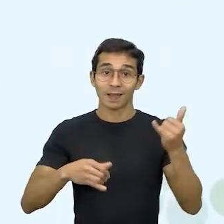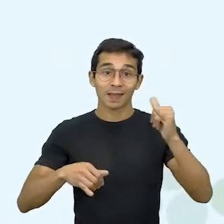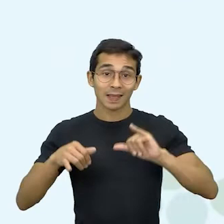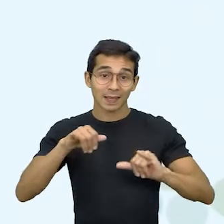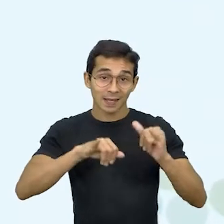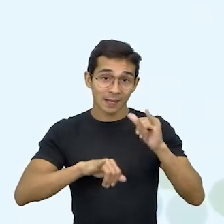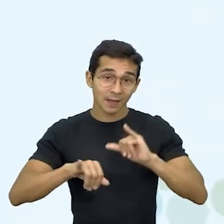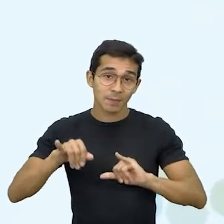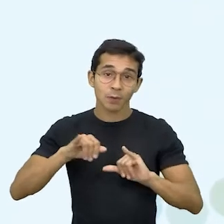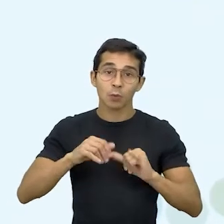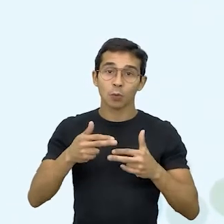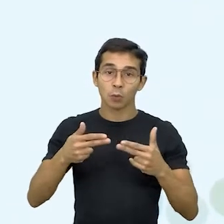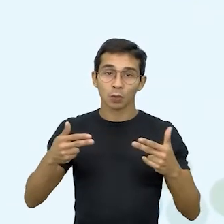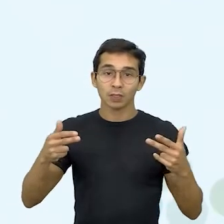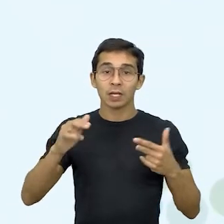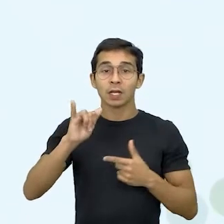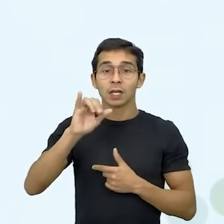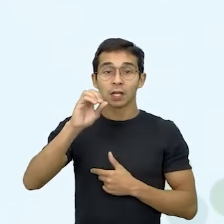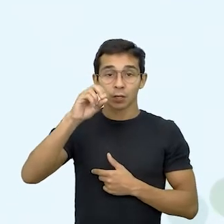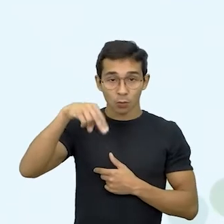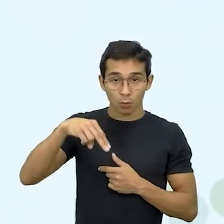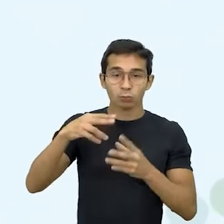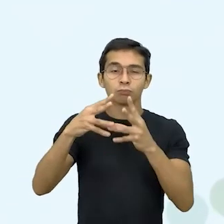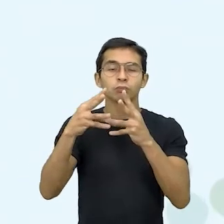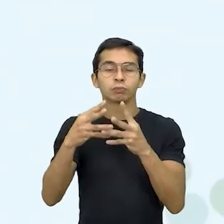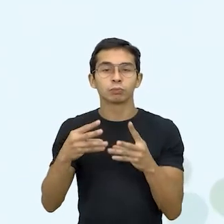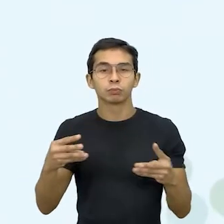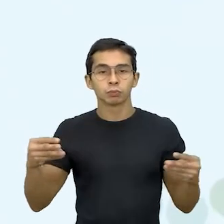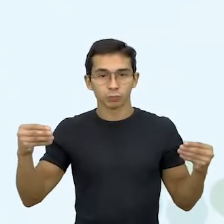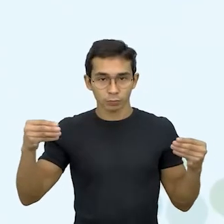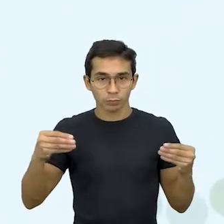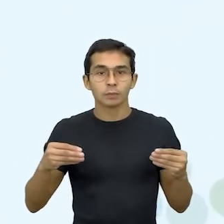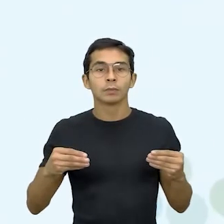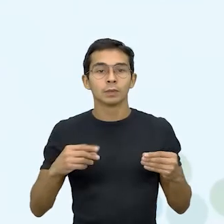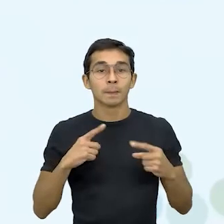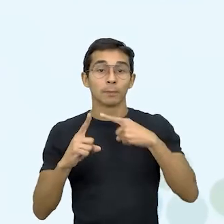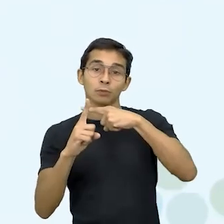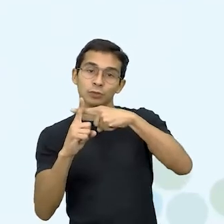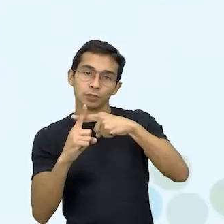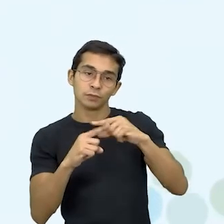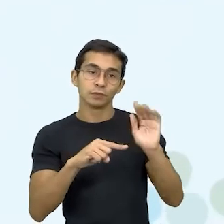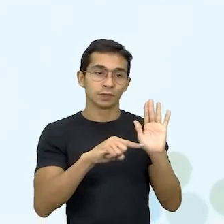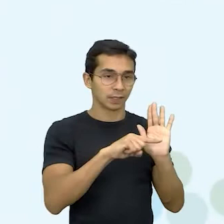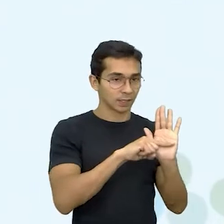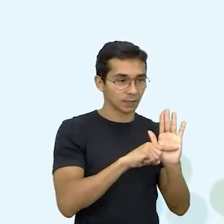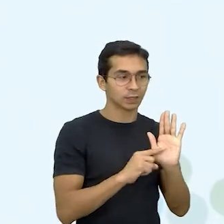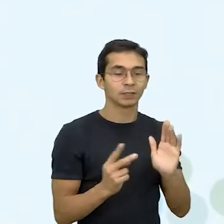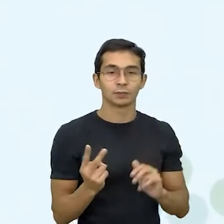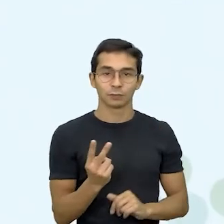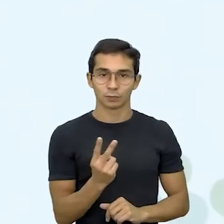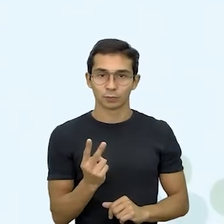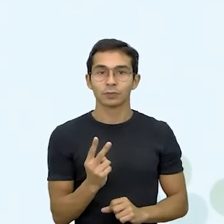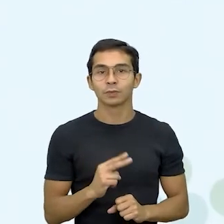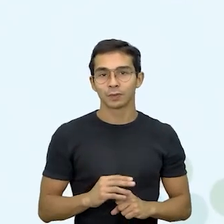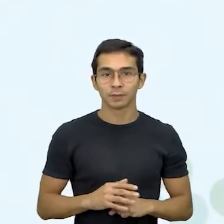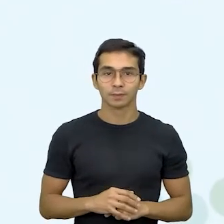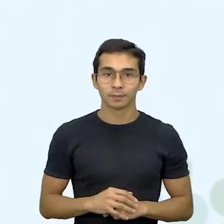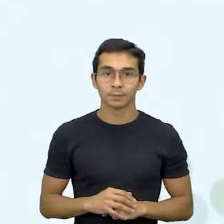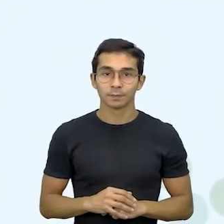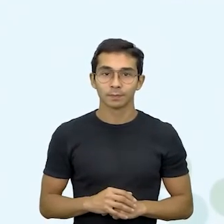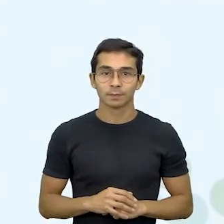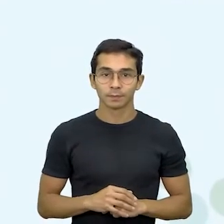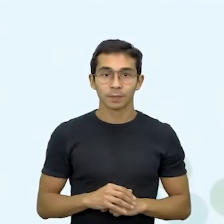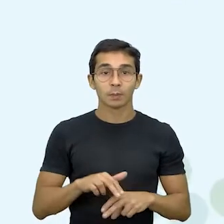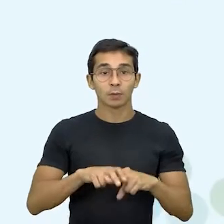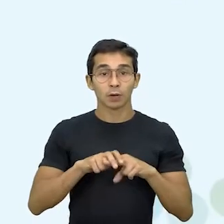solubilidade de substâncias iônicas e outras, que também possuem natureza polar na água. Esse fato pode ser explicado devido ao composto